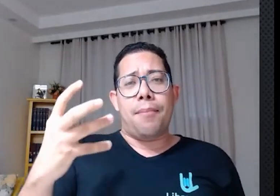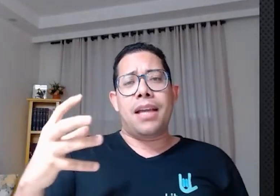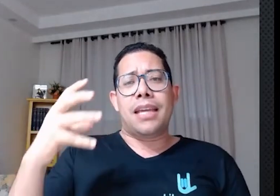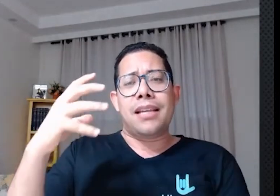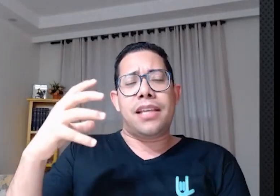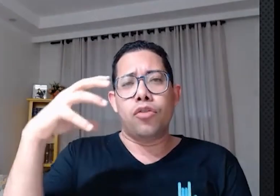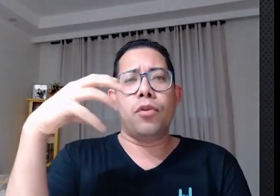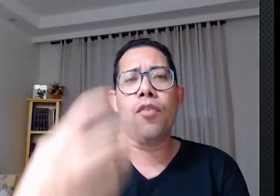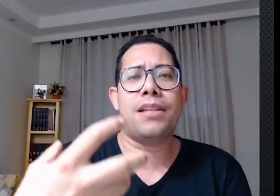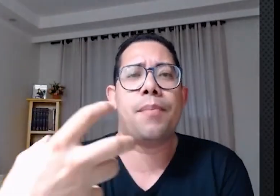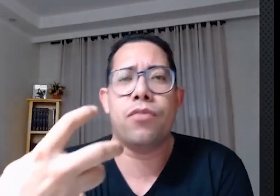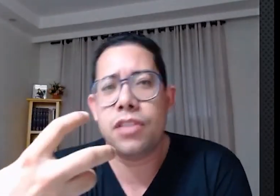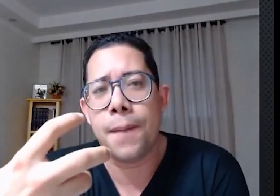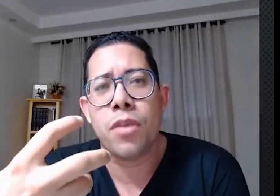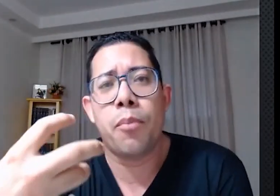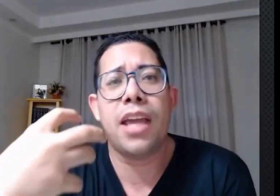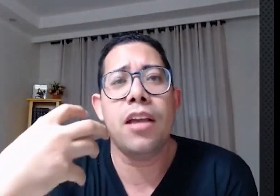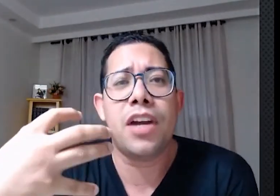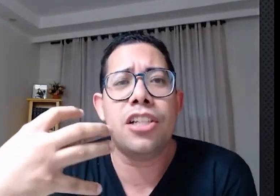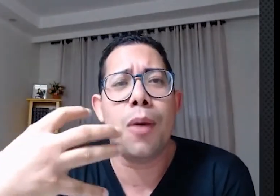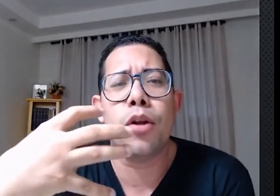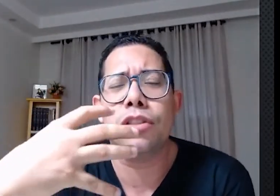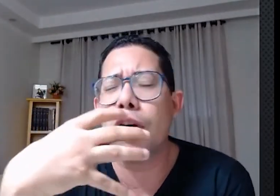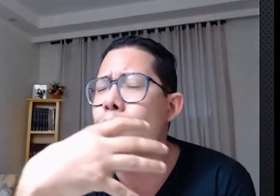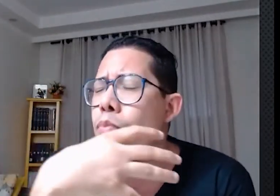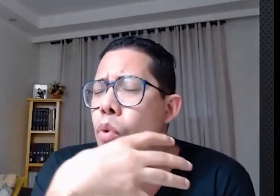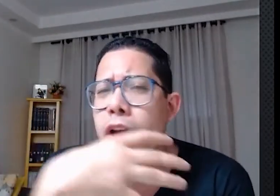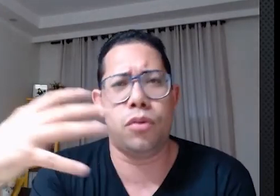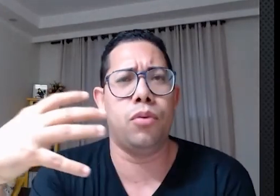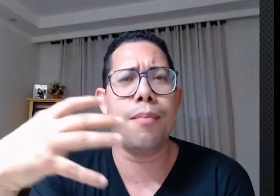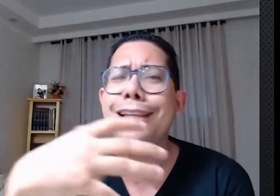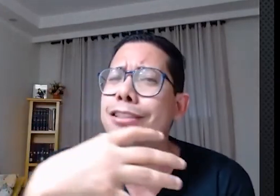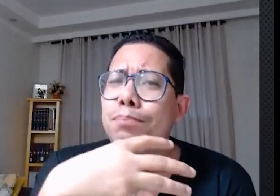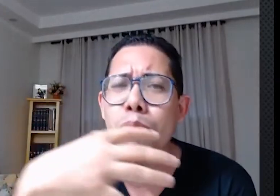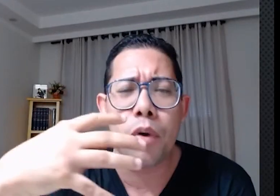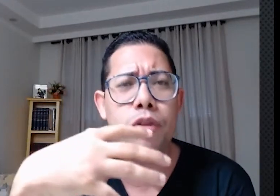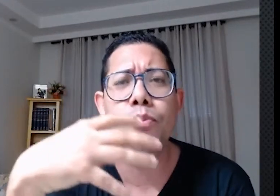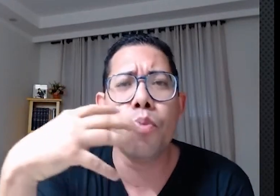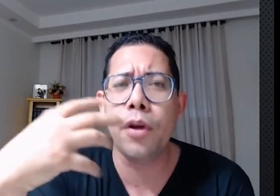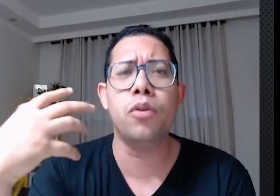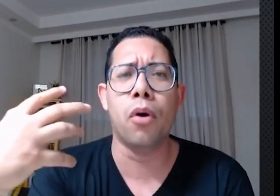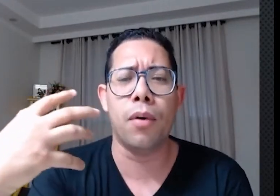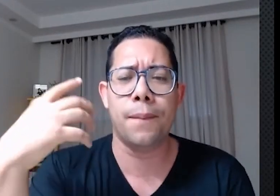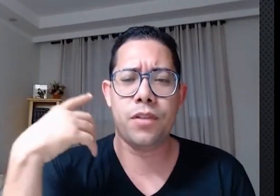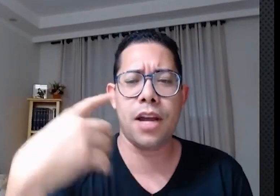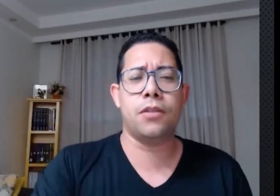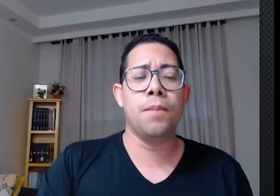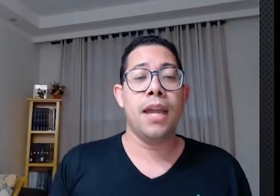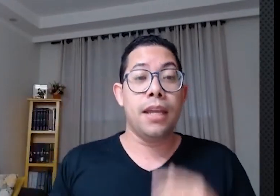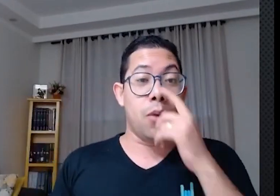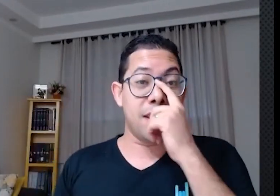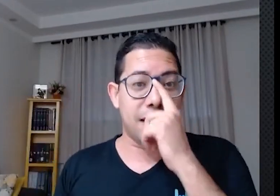essa ferramenta e esse resumo que eu vou passar para você, porque isso vai te dar uma noção muito, mas muito, muito boa,